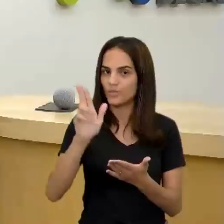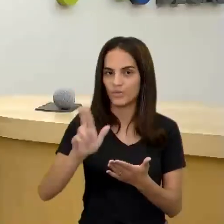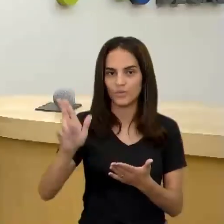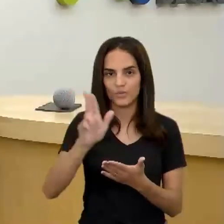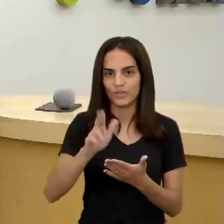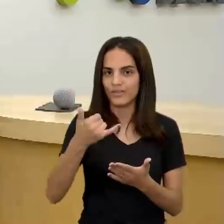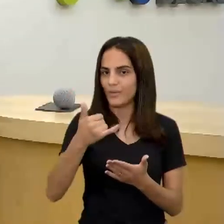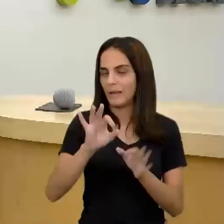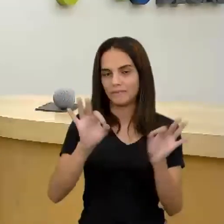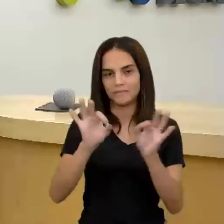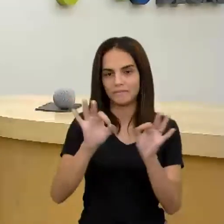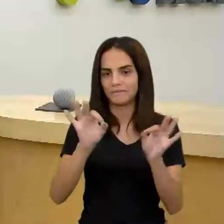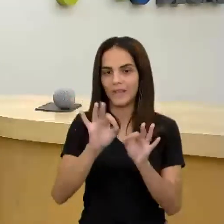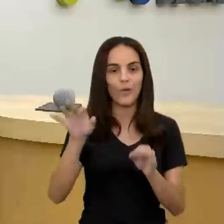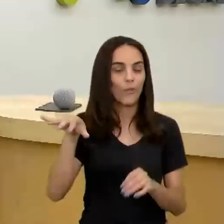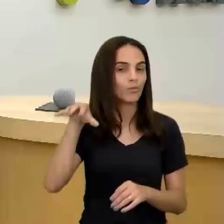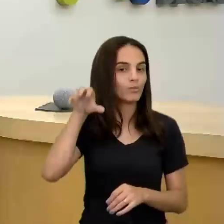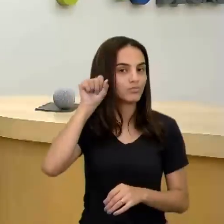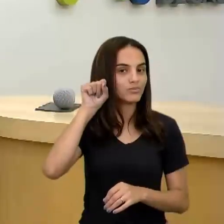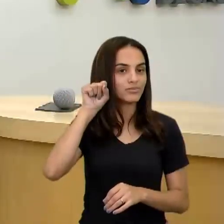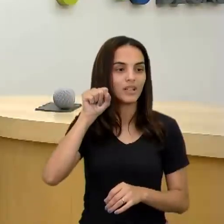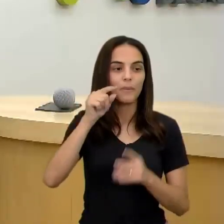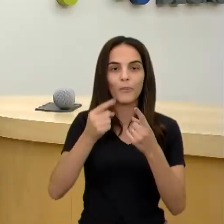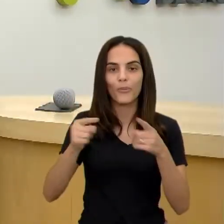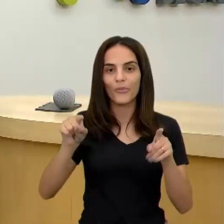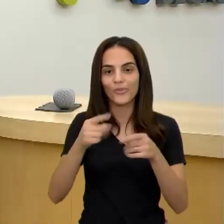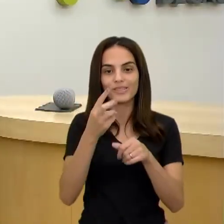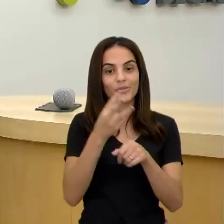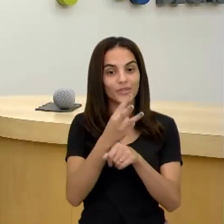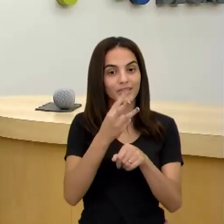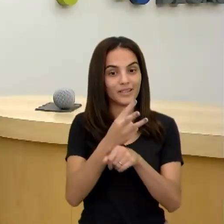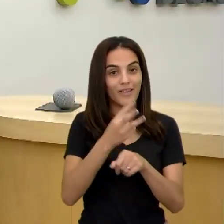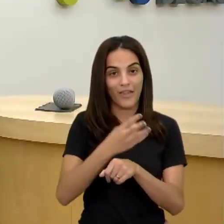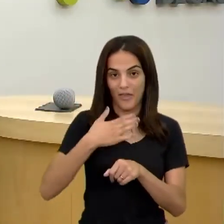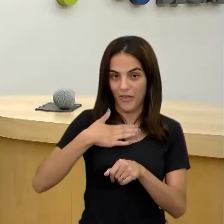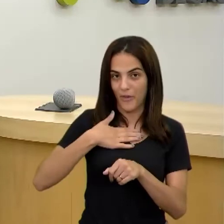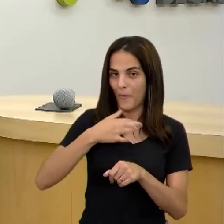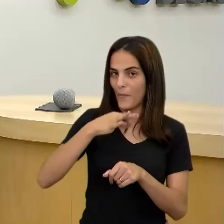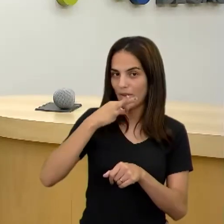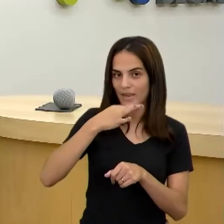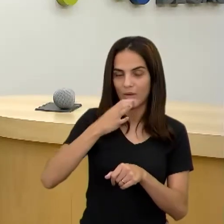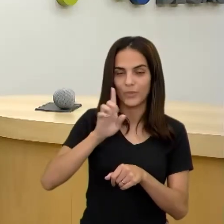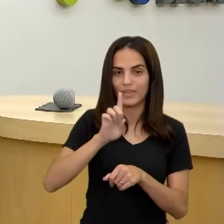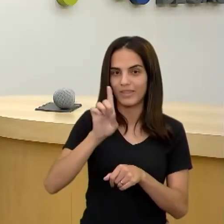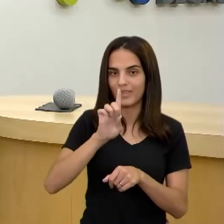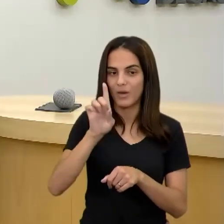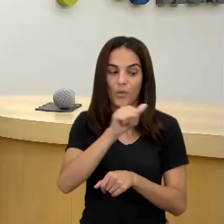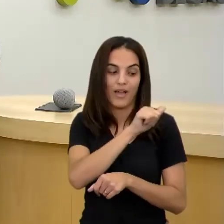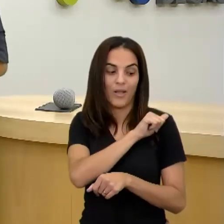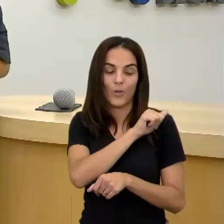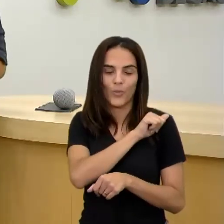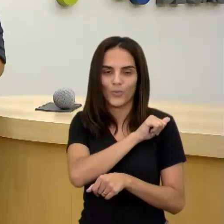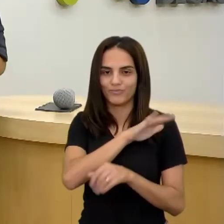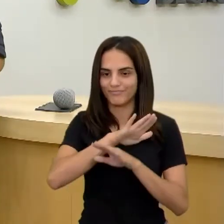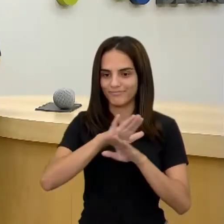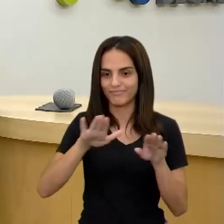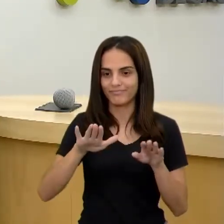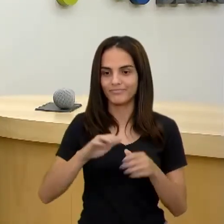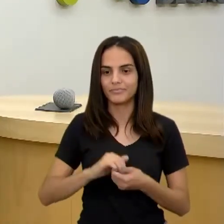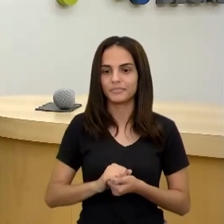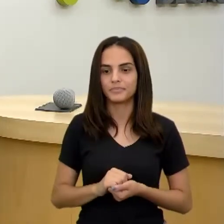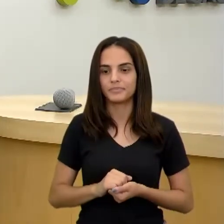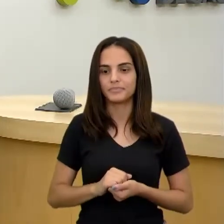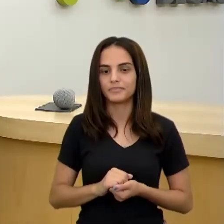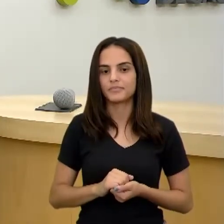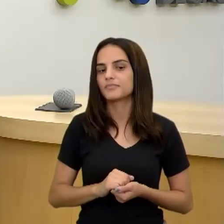estão fazendo o quê? Ouvindo música no WhatsApp. Não sou eu que estou falando, são os estudantes. Estou dando um argumento para vocês. Estou dando,